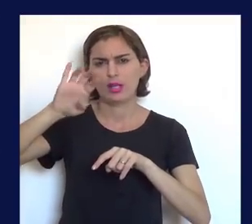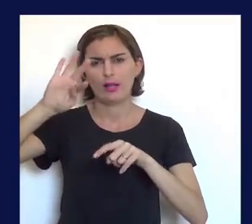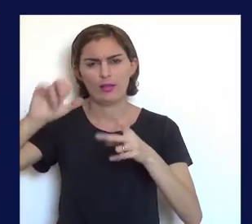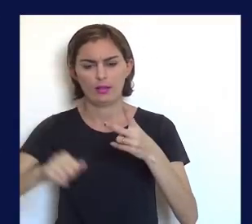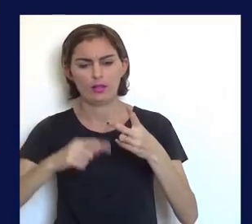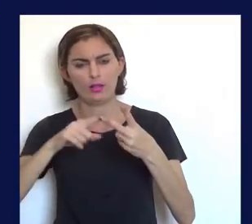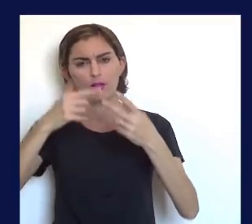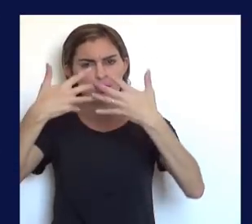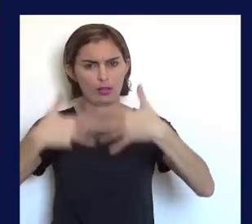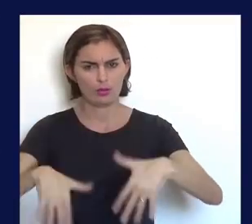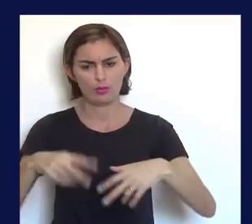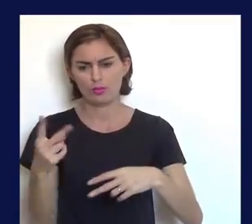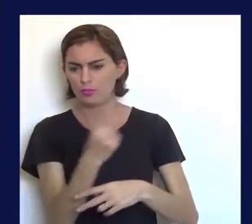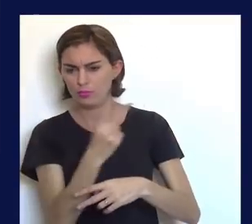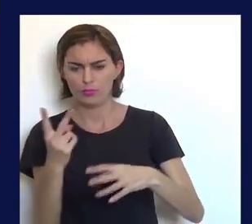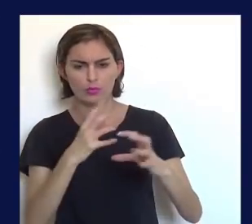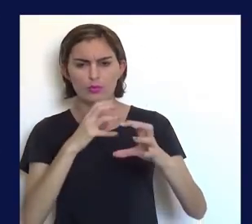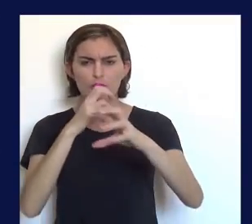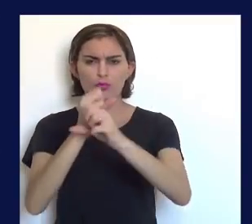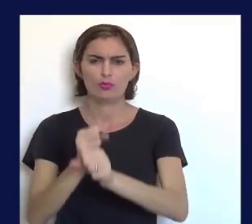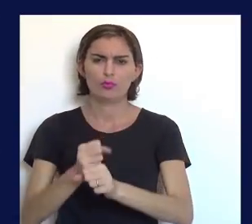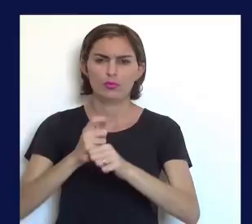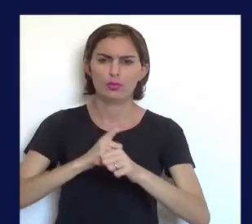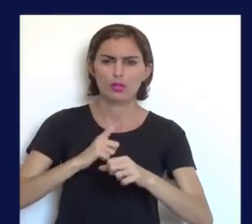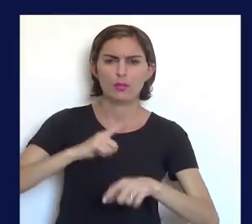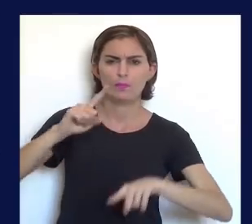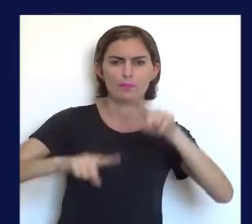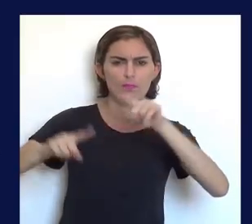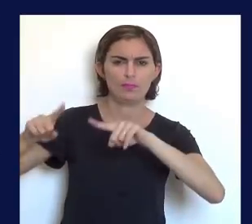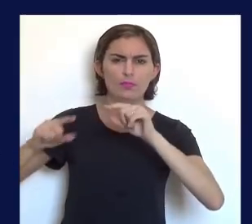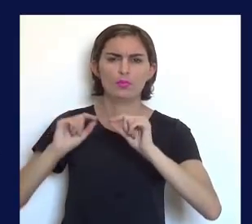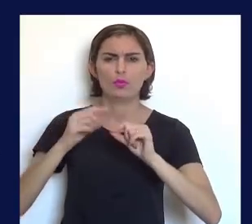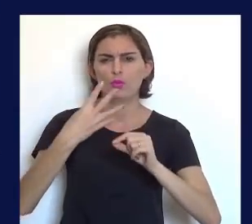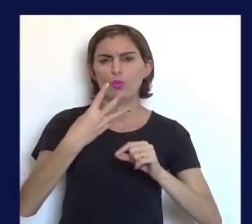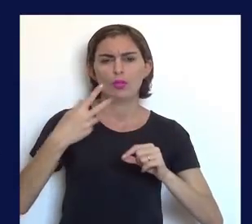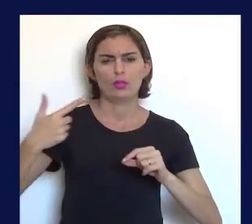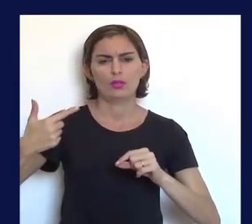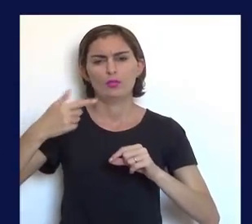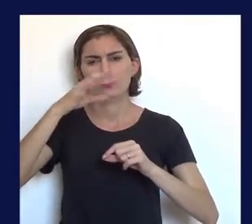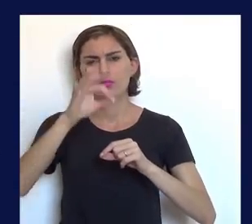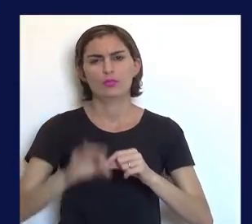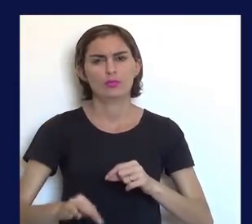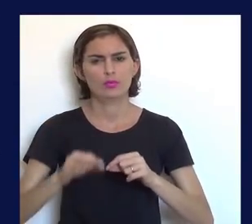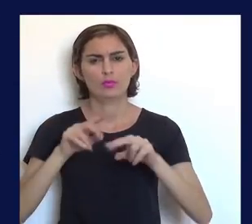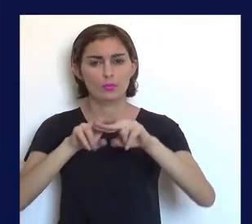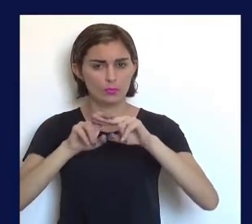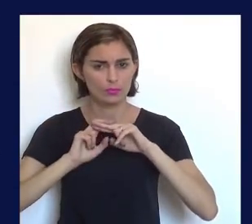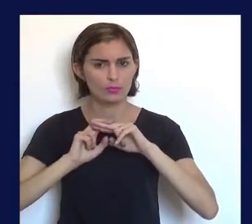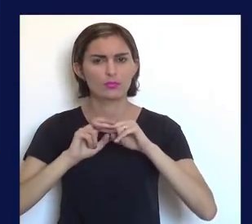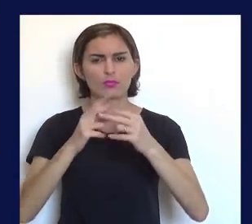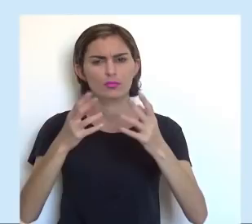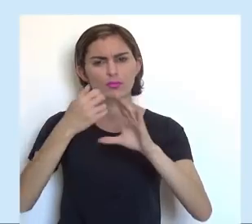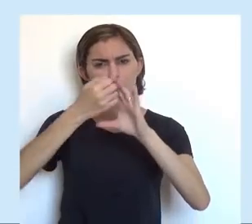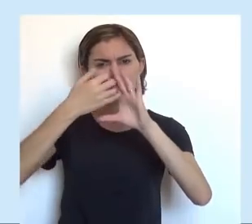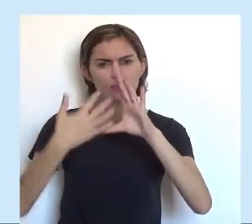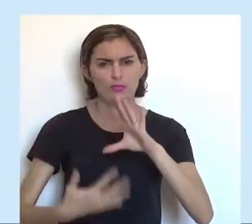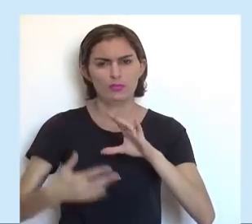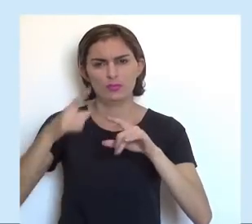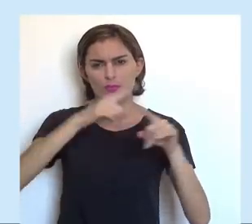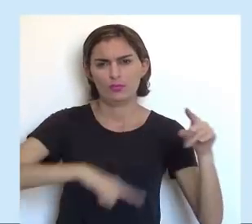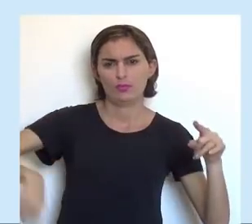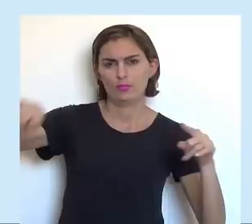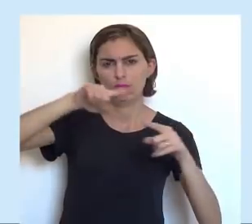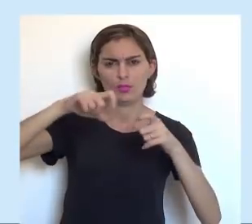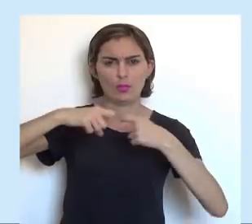borracha natural, ambos, ao serem somadas, vão ter uma percentagem de 41%. Por isso que é a característica